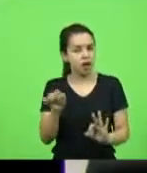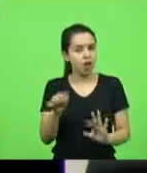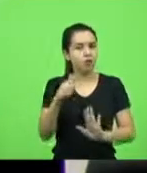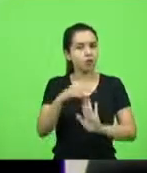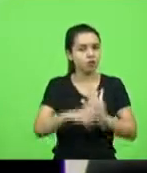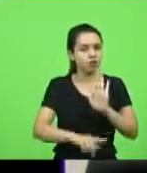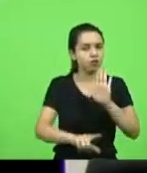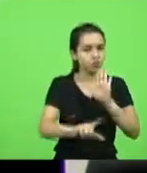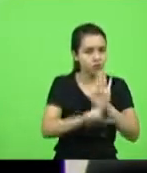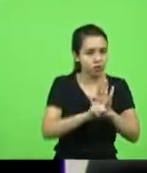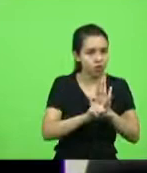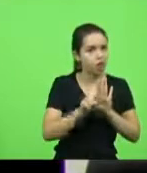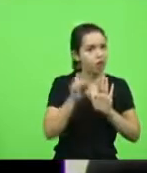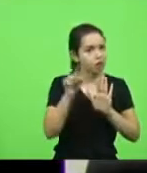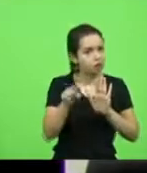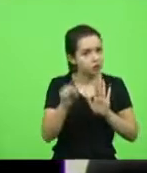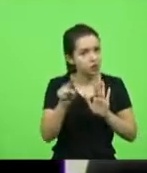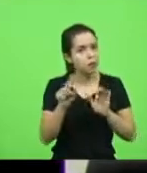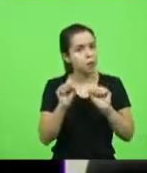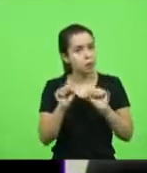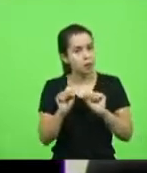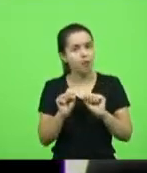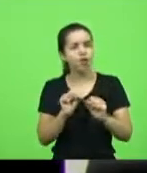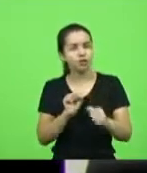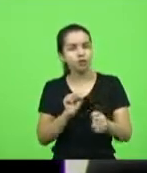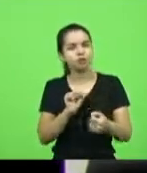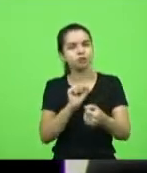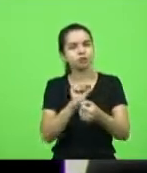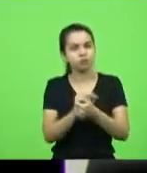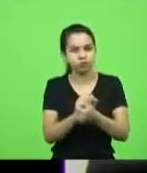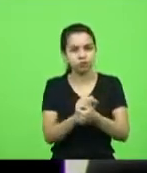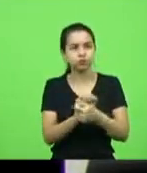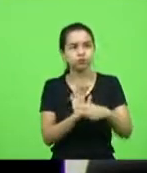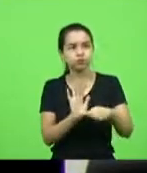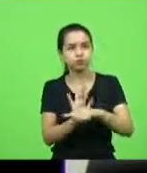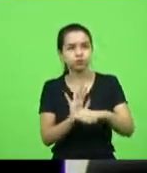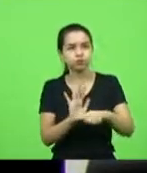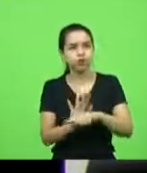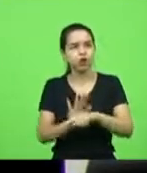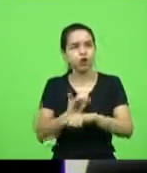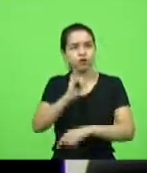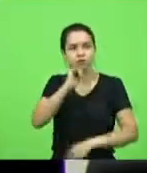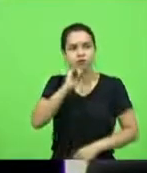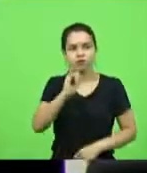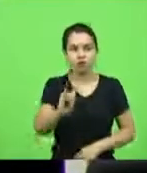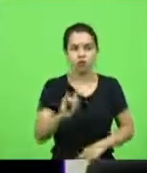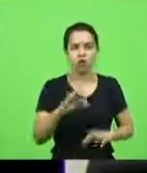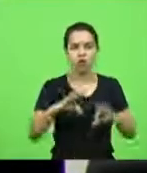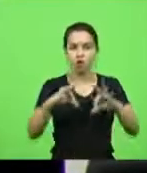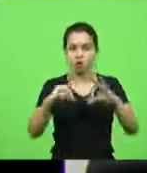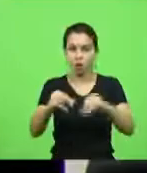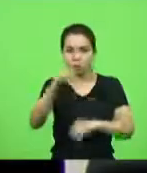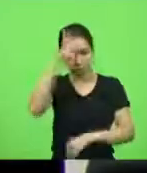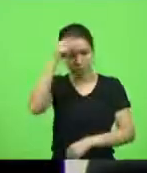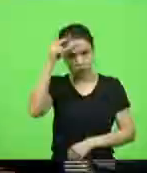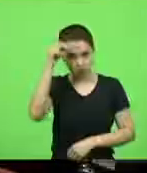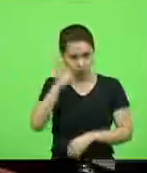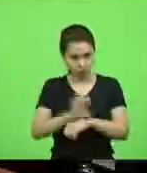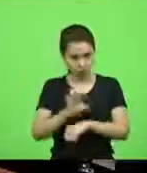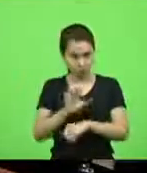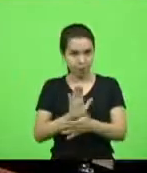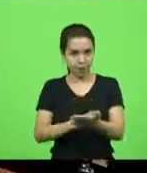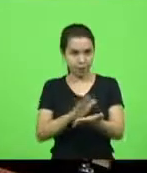que vossa excelência pode contar comigo a gente já vai mandar um recado para todas as prefeituras do nosso estátua parabéns